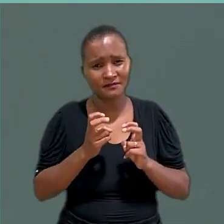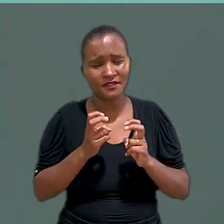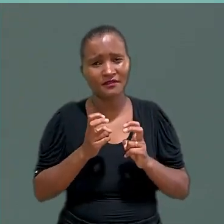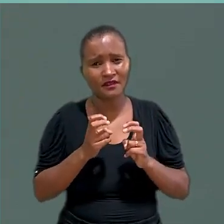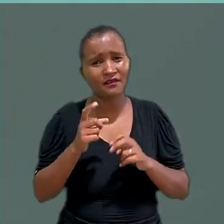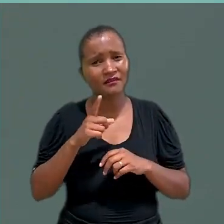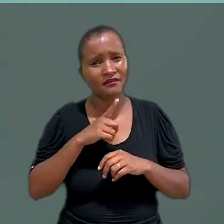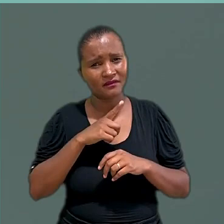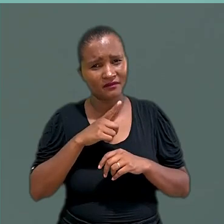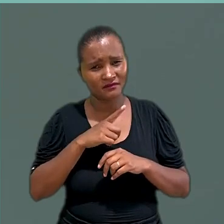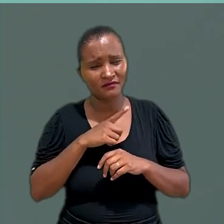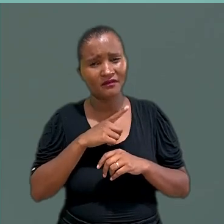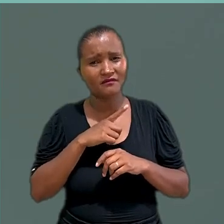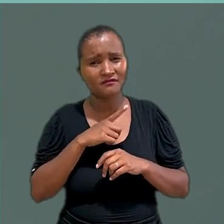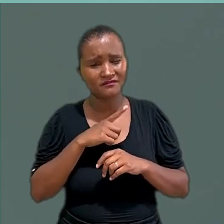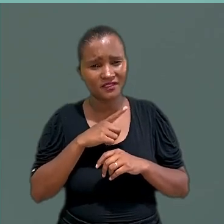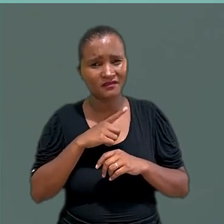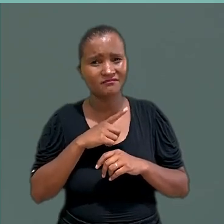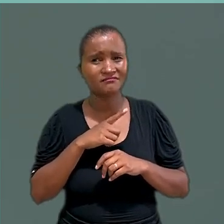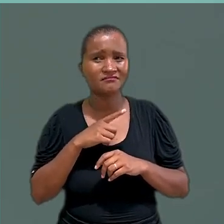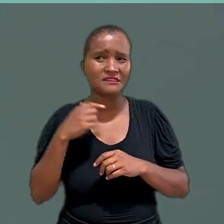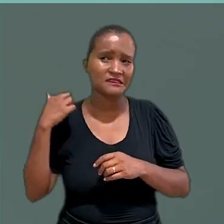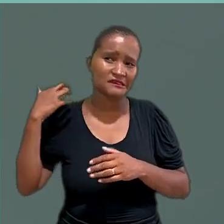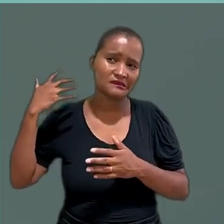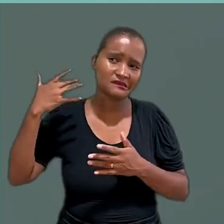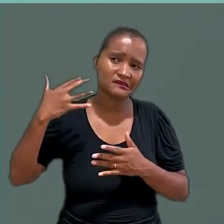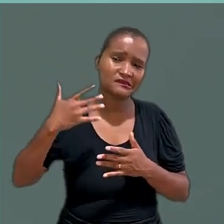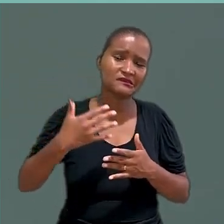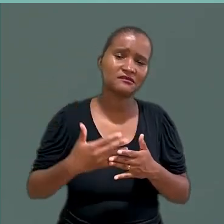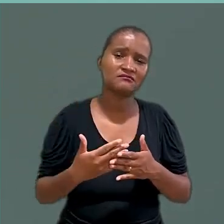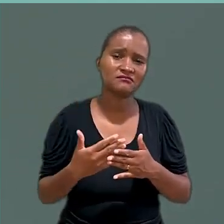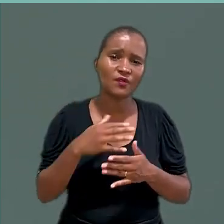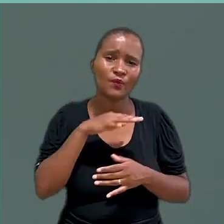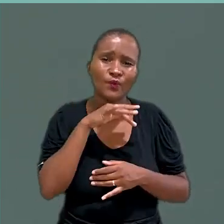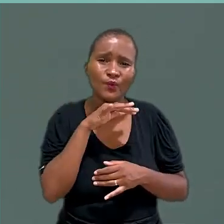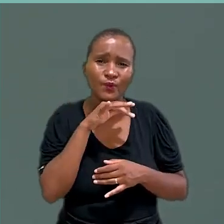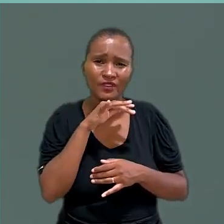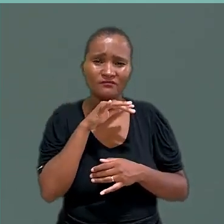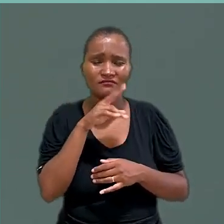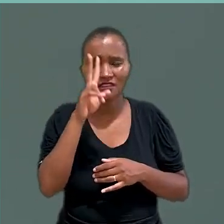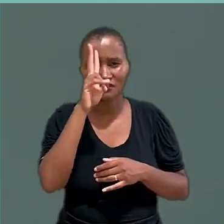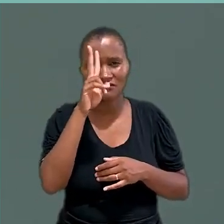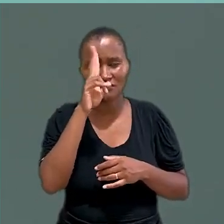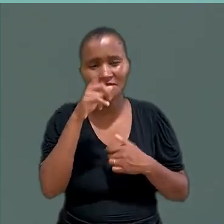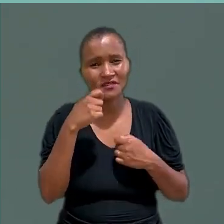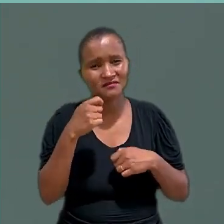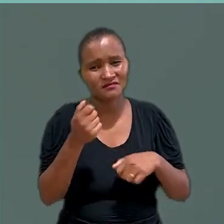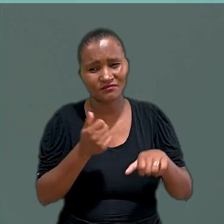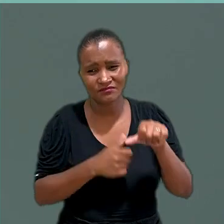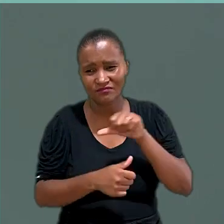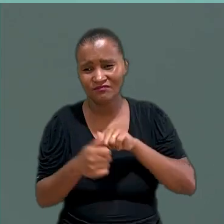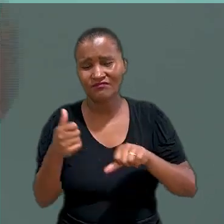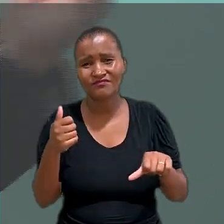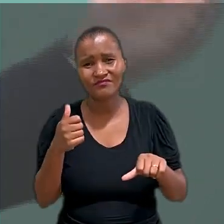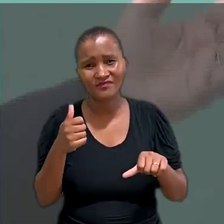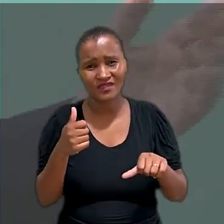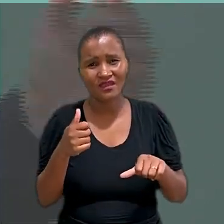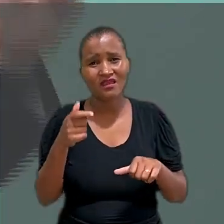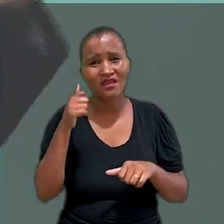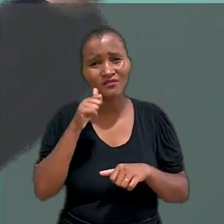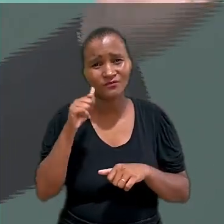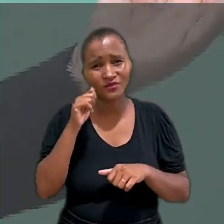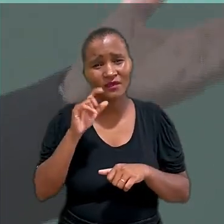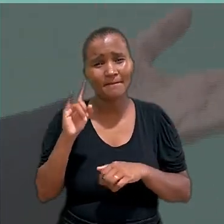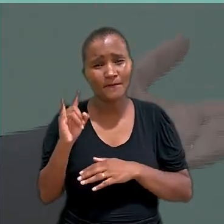né, que nós temos essa chaga, esse legado ruim, né, na nossa história e precisamos reverter isso, né? As ninas,